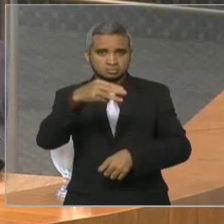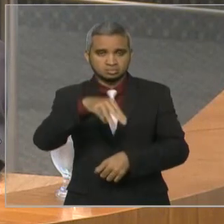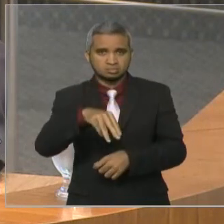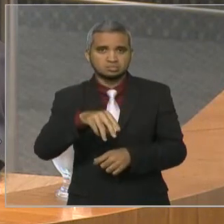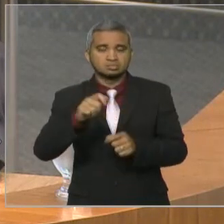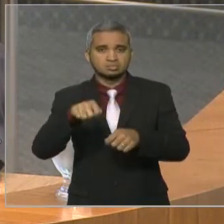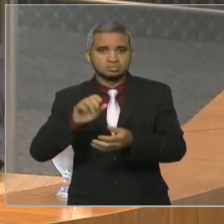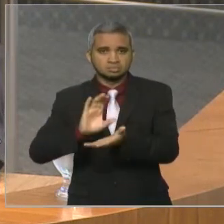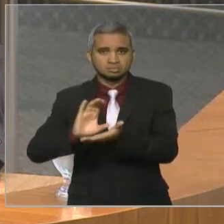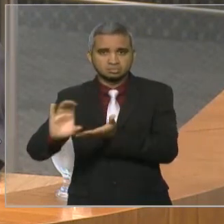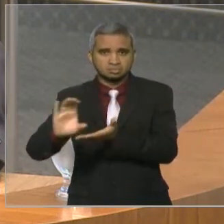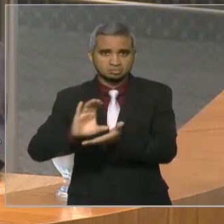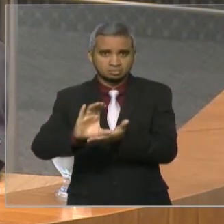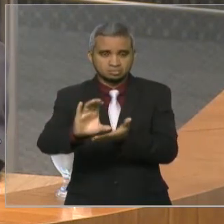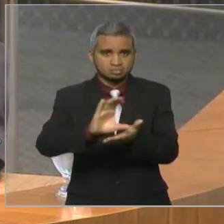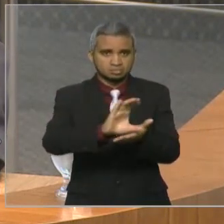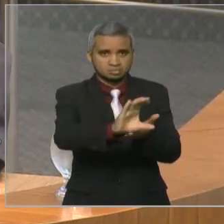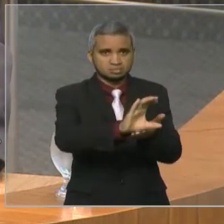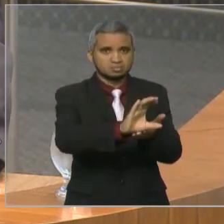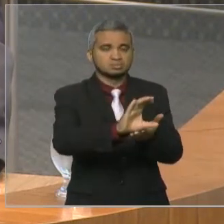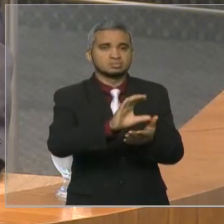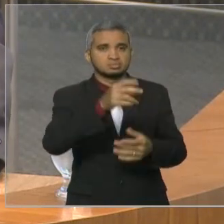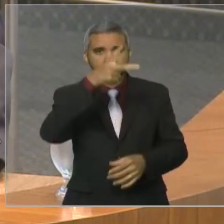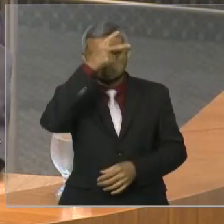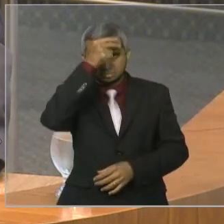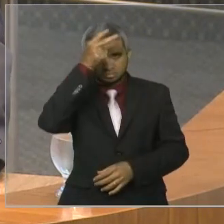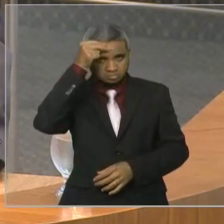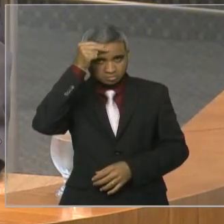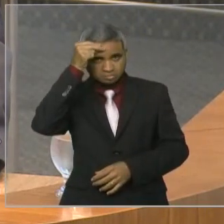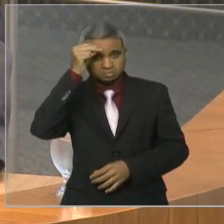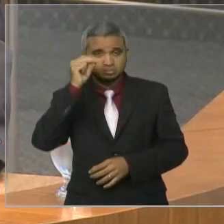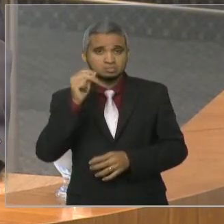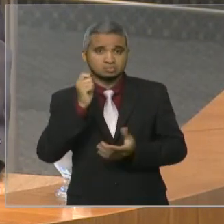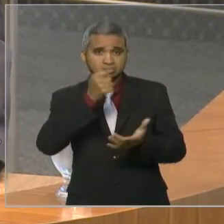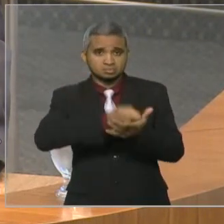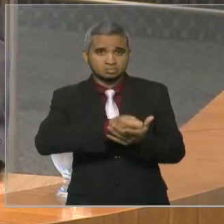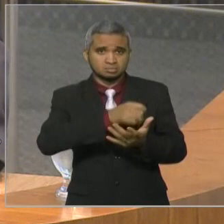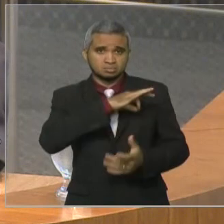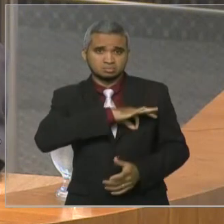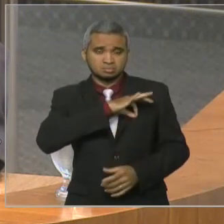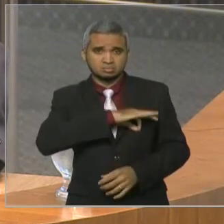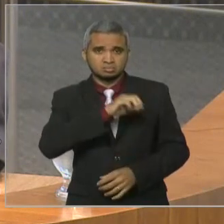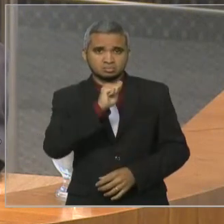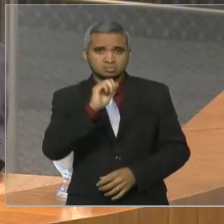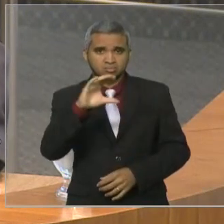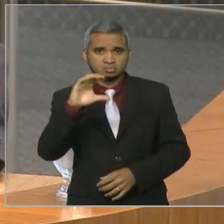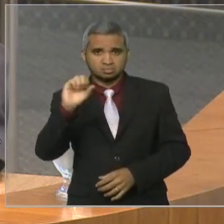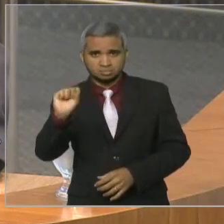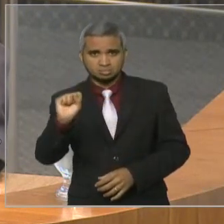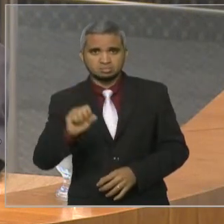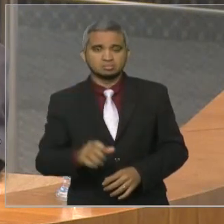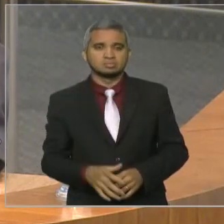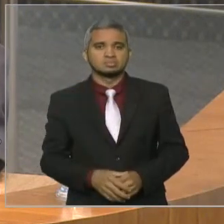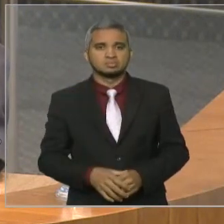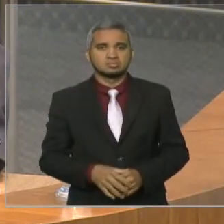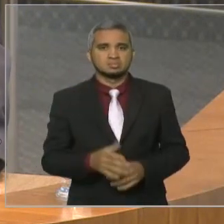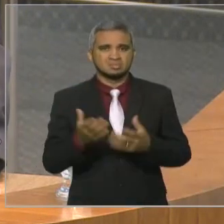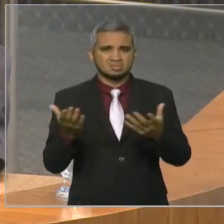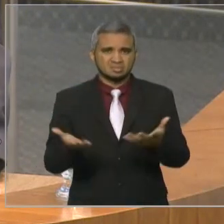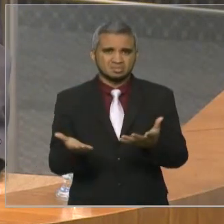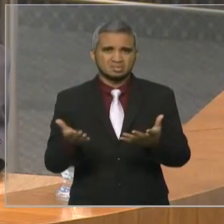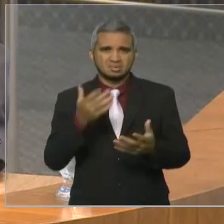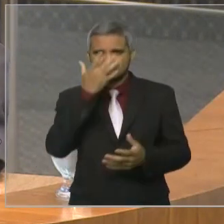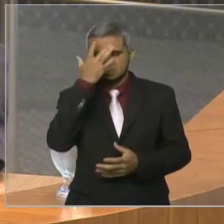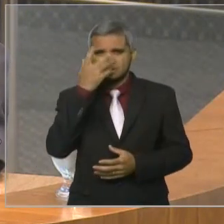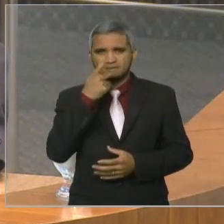Então, não é salutar as afirmações que aqui fizeram, que o governo vai criar uma lei para enganar ou para